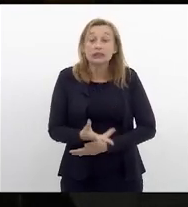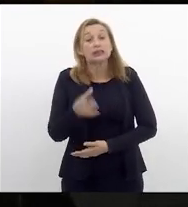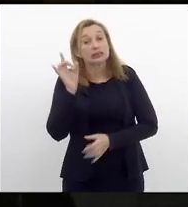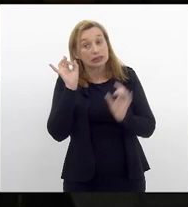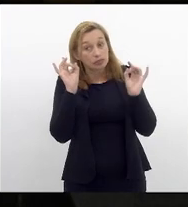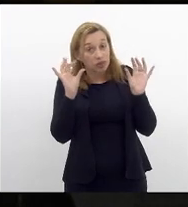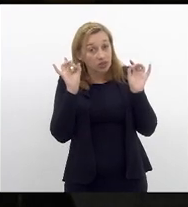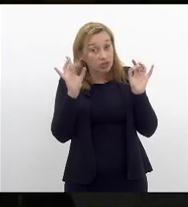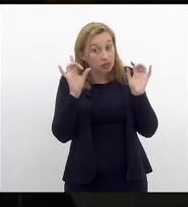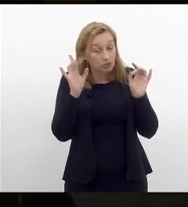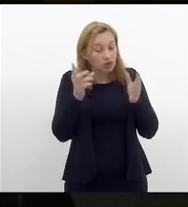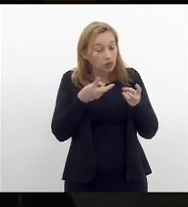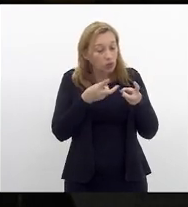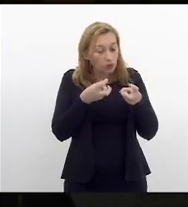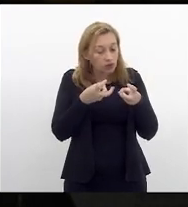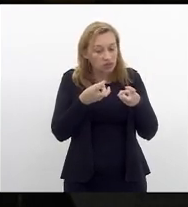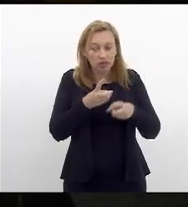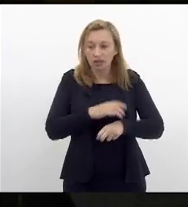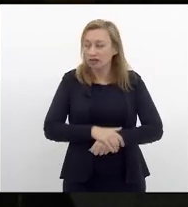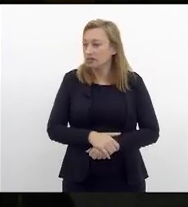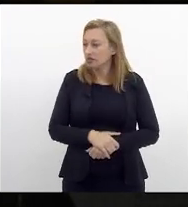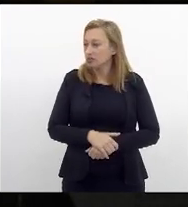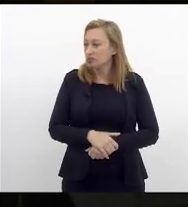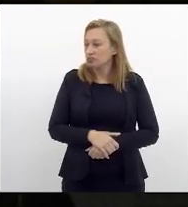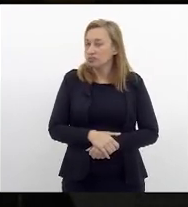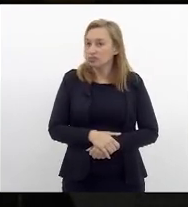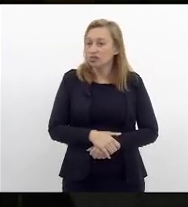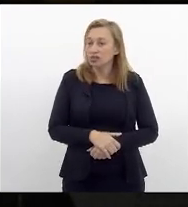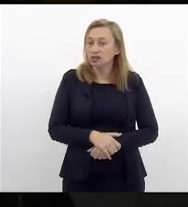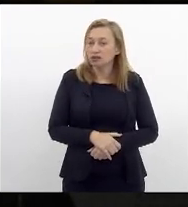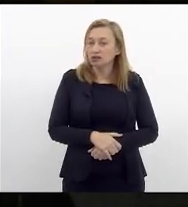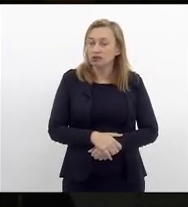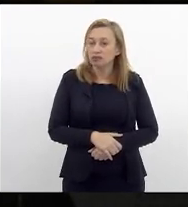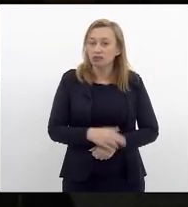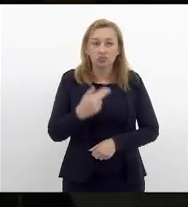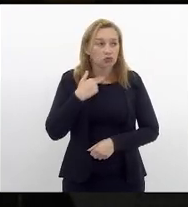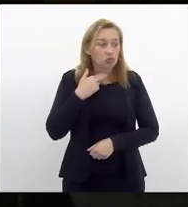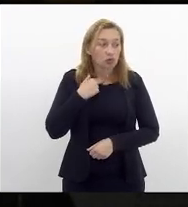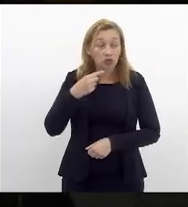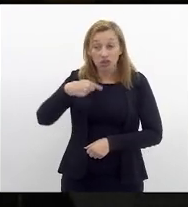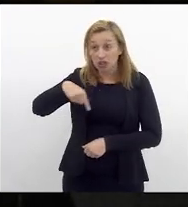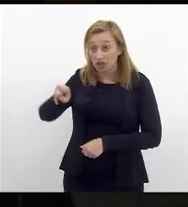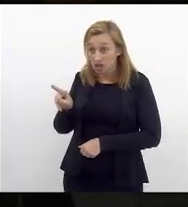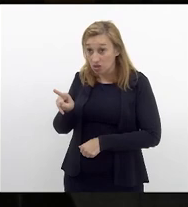Especialmente, verifico, sem poder ter participado